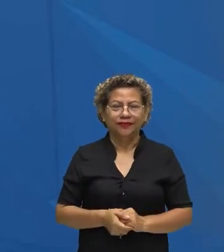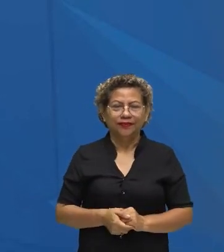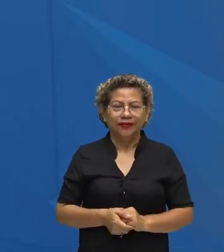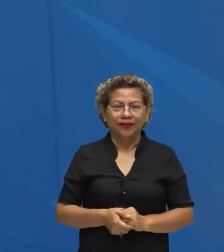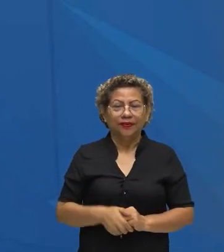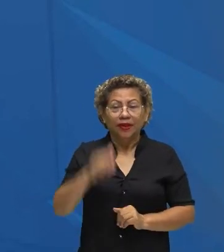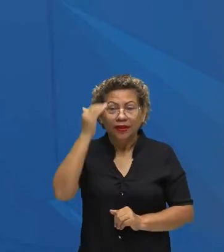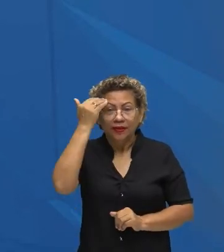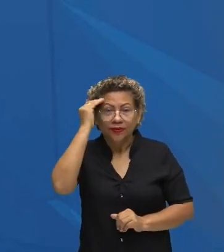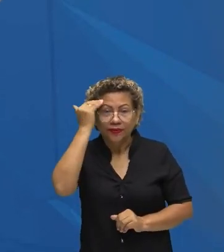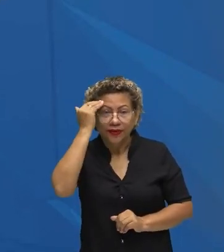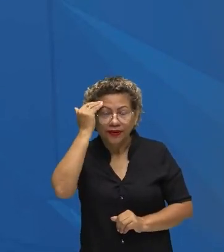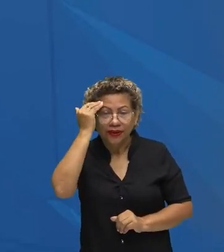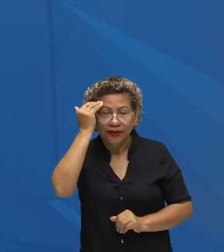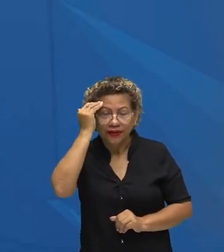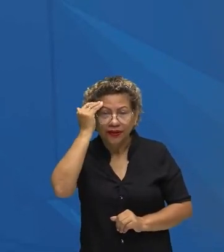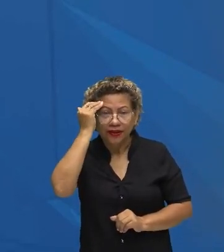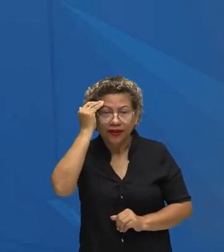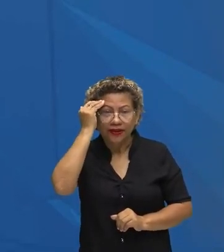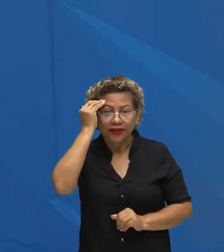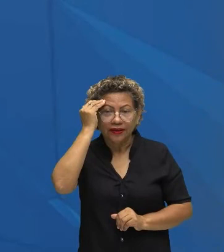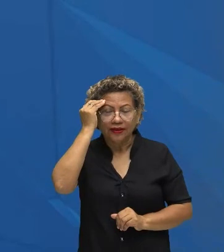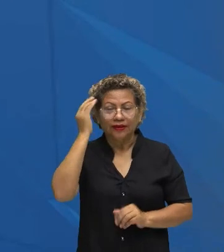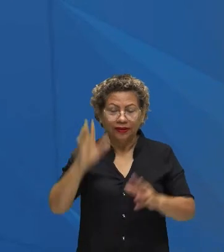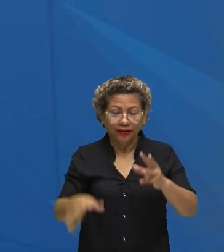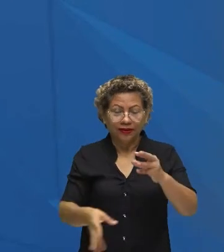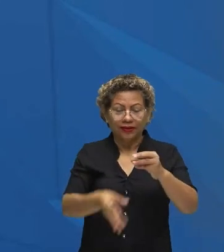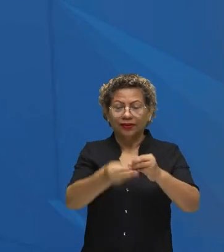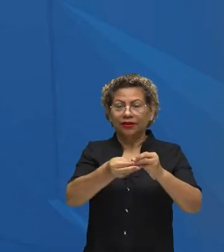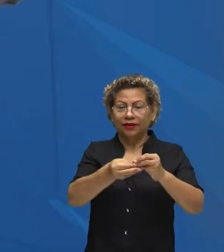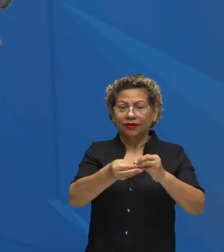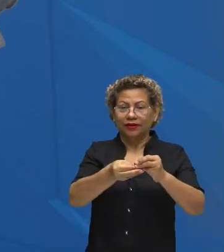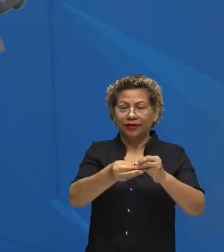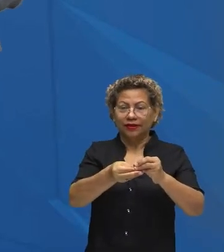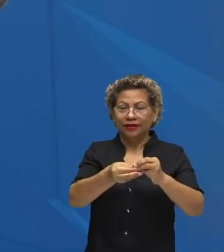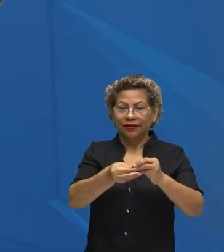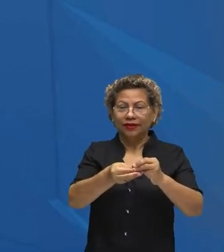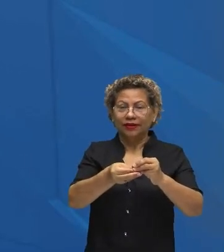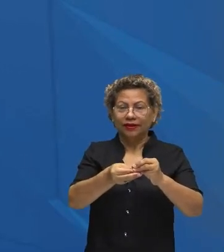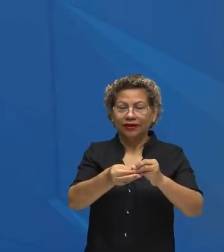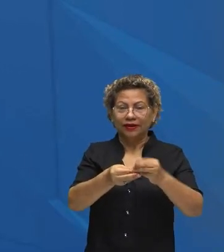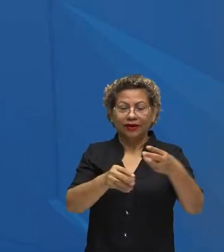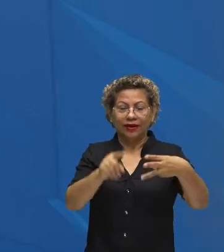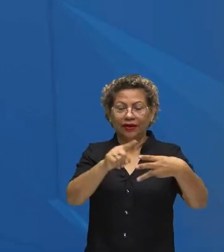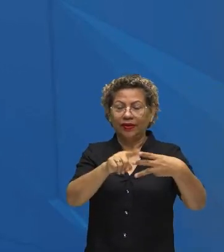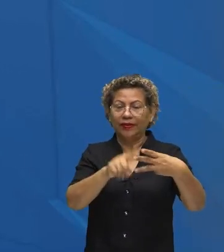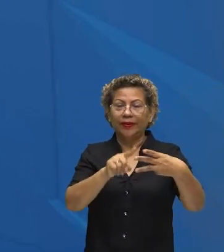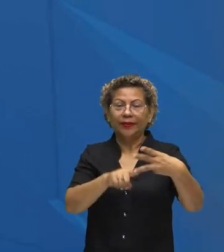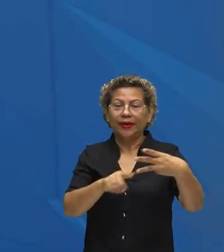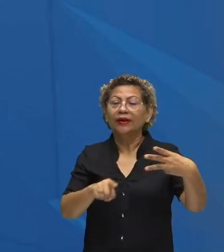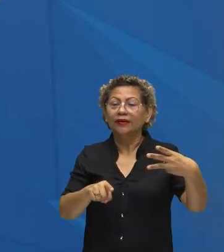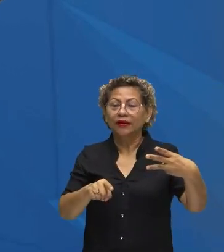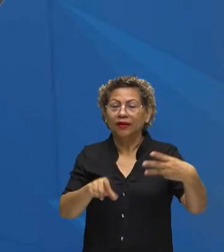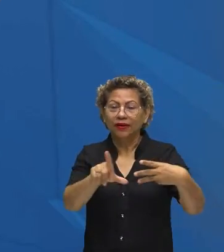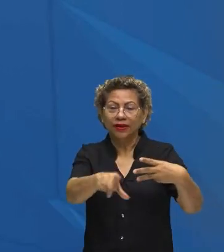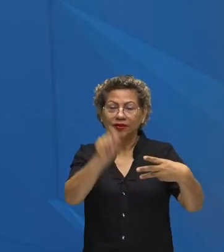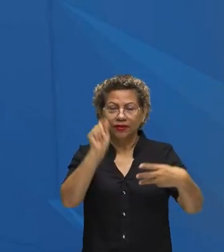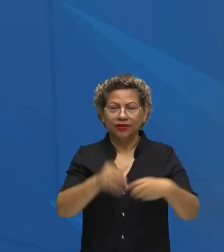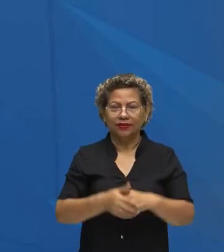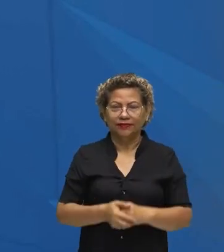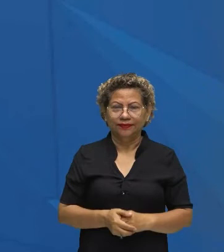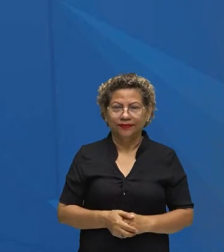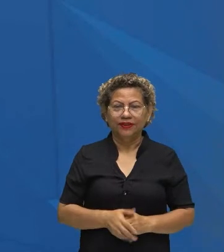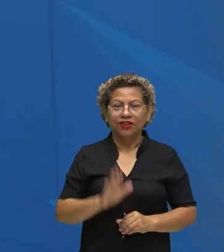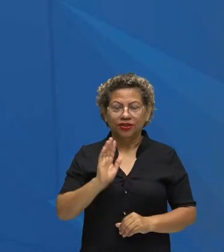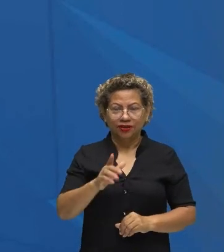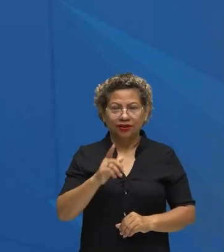presta? Responde para mim, a gente está gerando ali as respostas, eu consigo visualizar aqui, olha só, teve